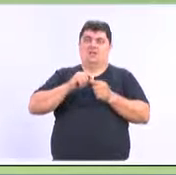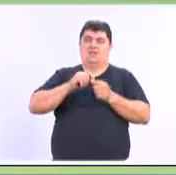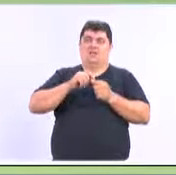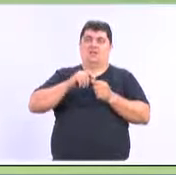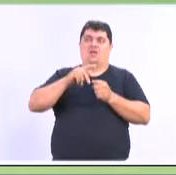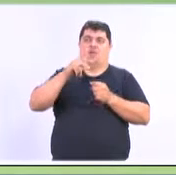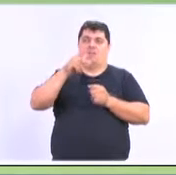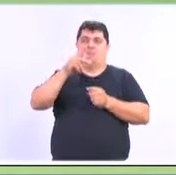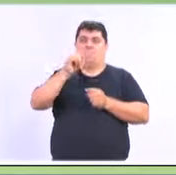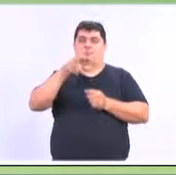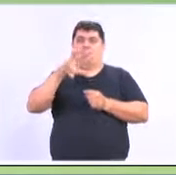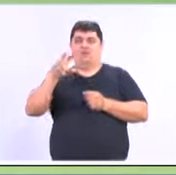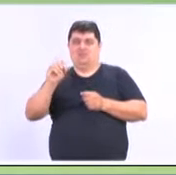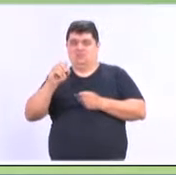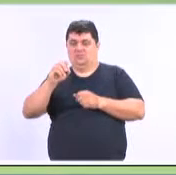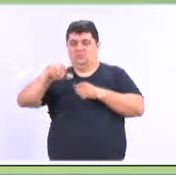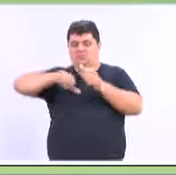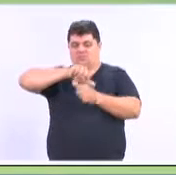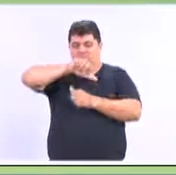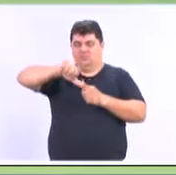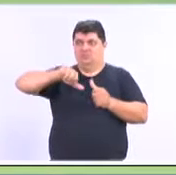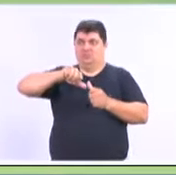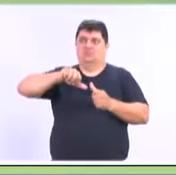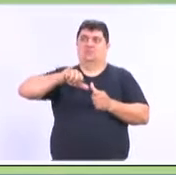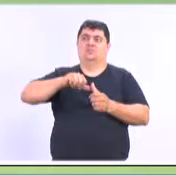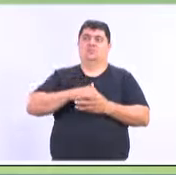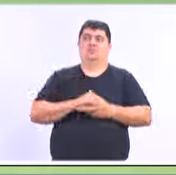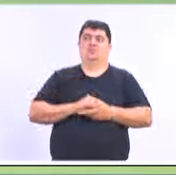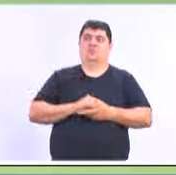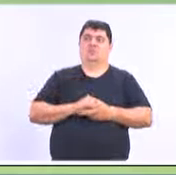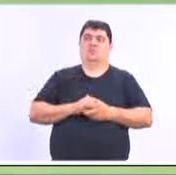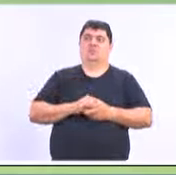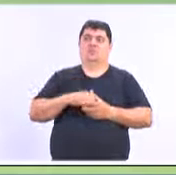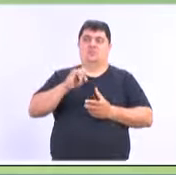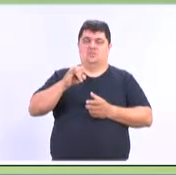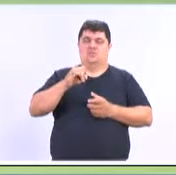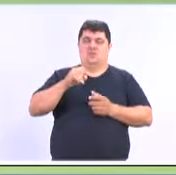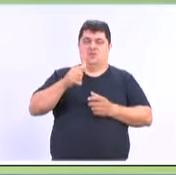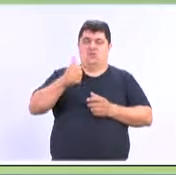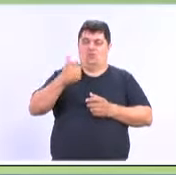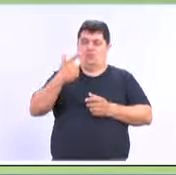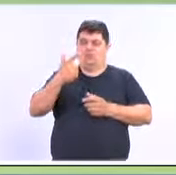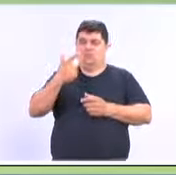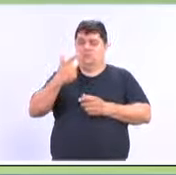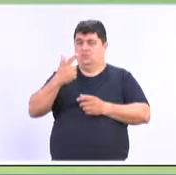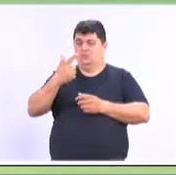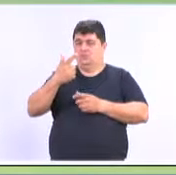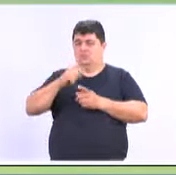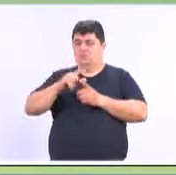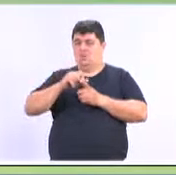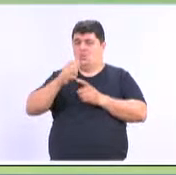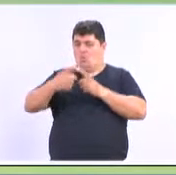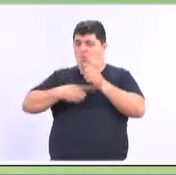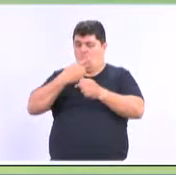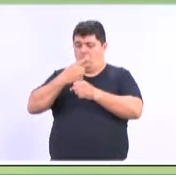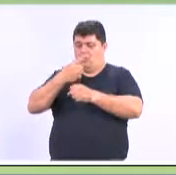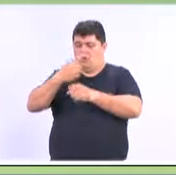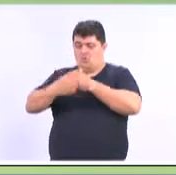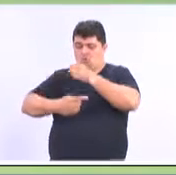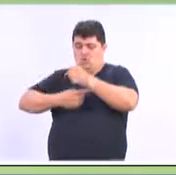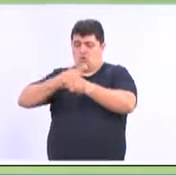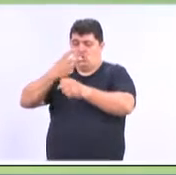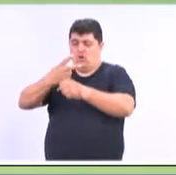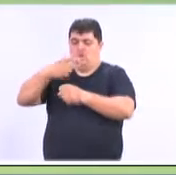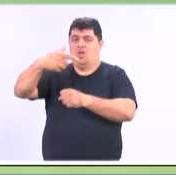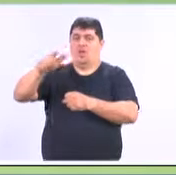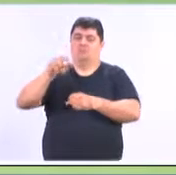contas devem ser incluídas no passivo não circulante. Correto? Então, assim, mesma regra. Até